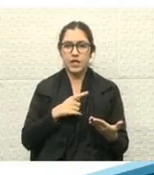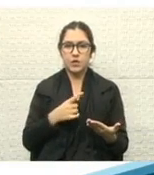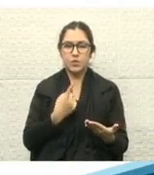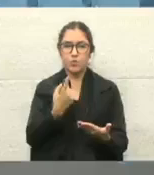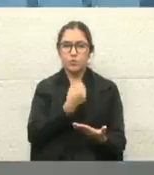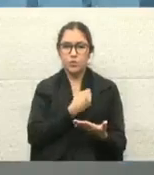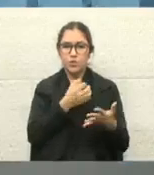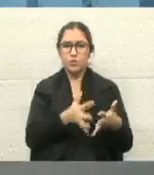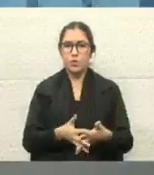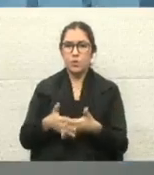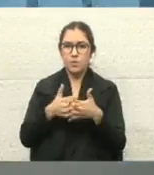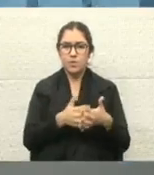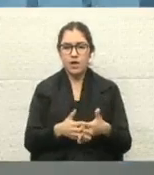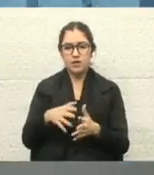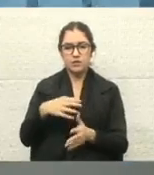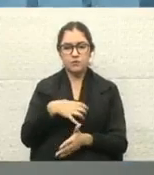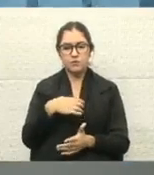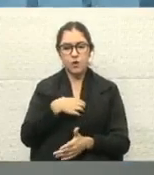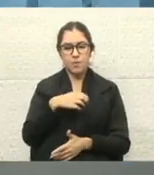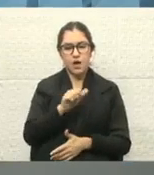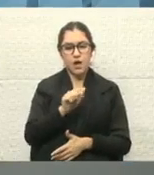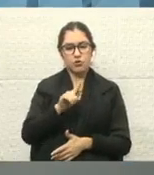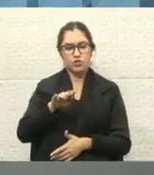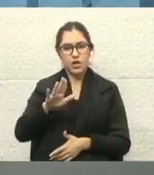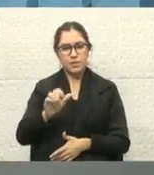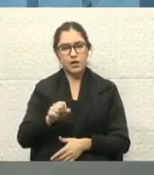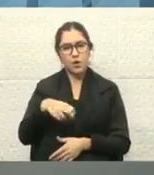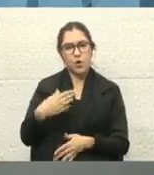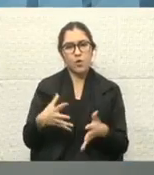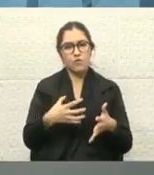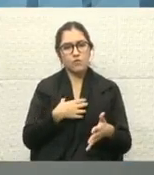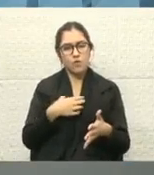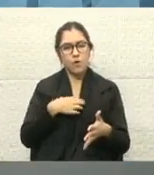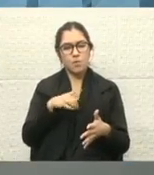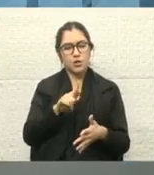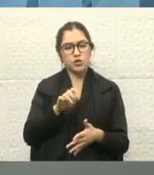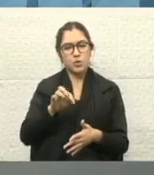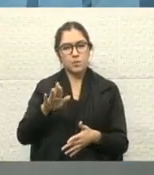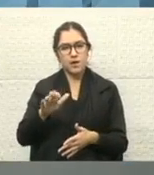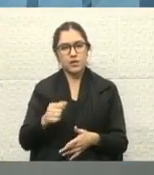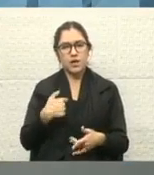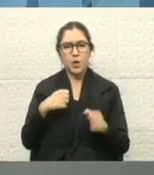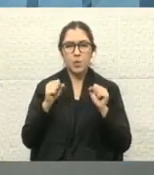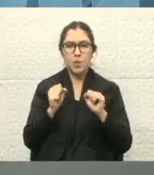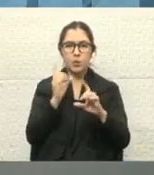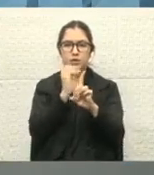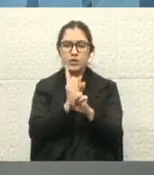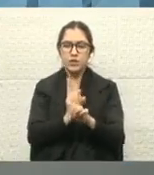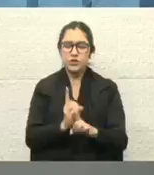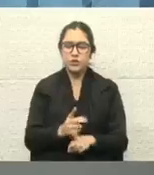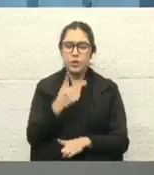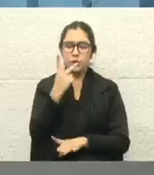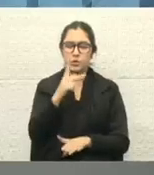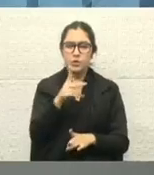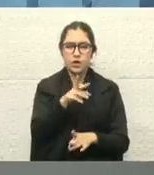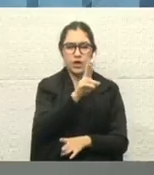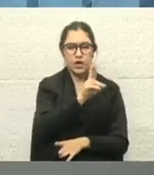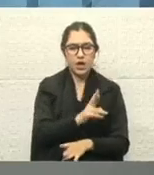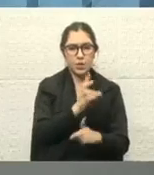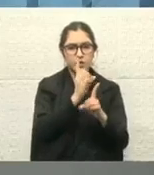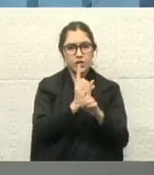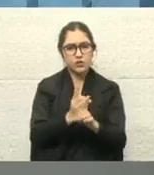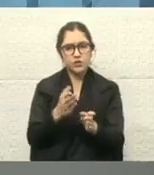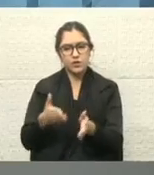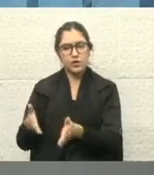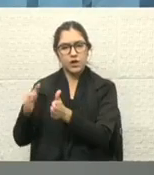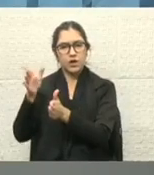número complexo na forma algébrica ou na forma geométrica, eu posso identificar a sua parte real, identificar